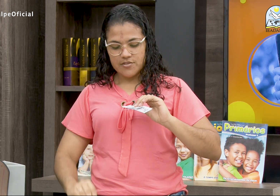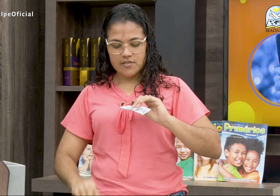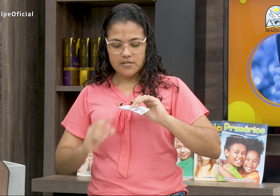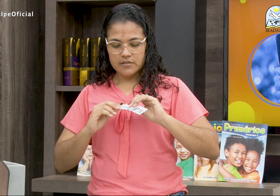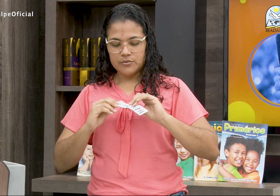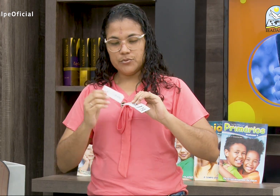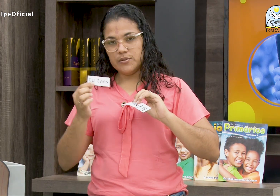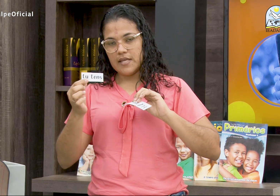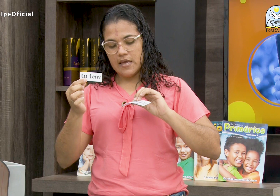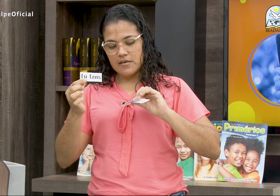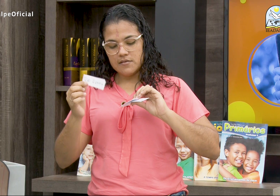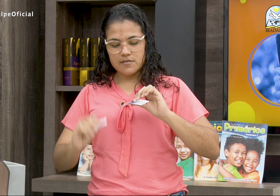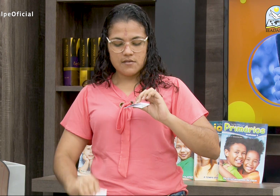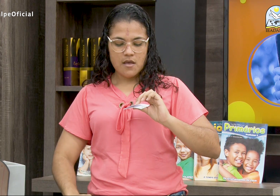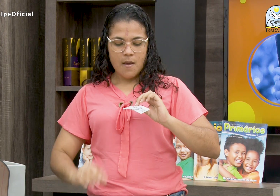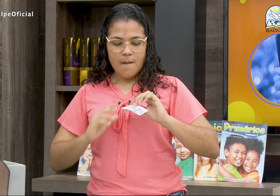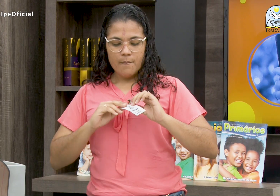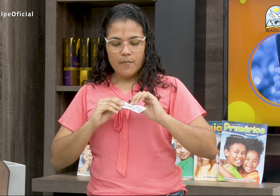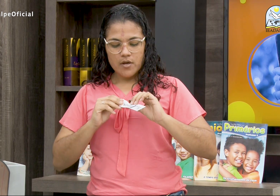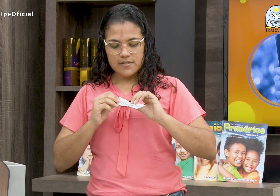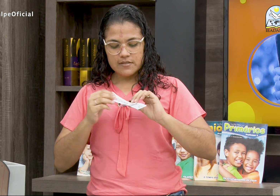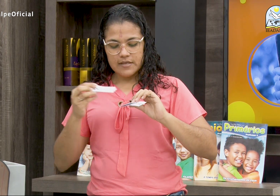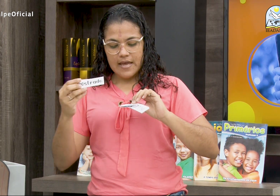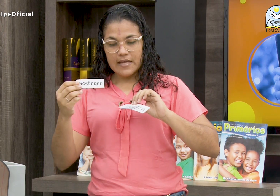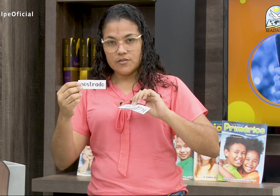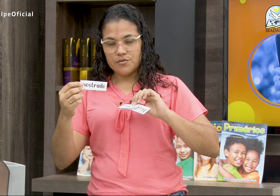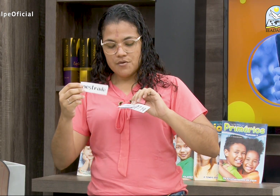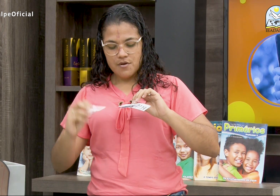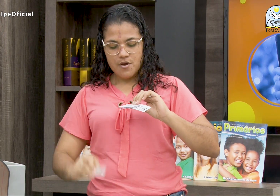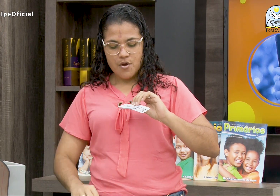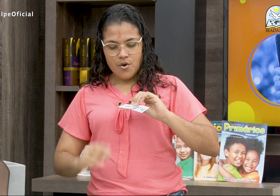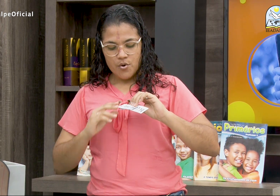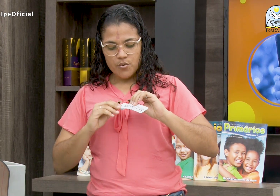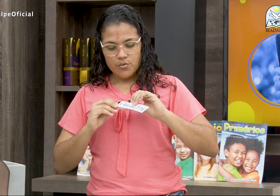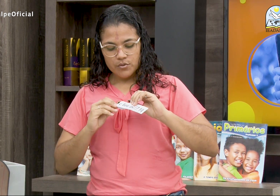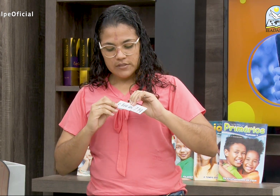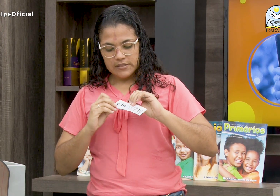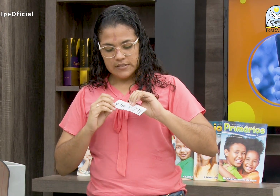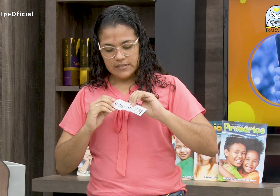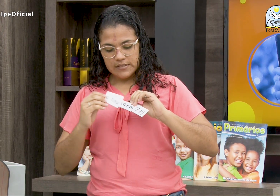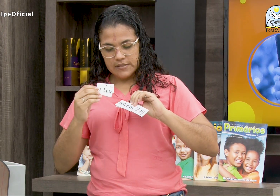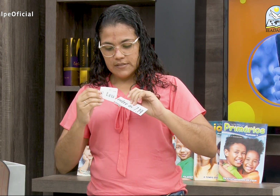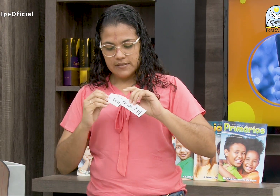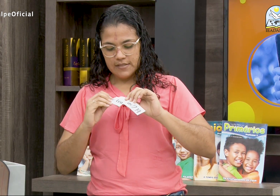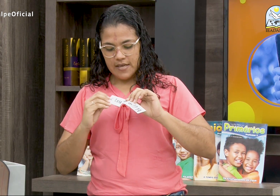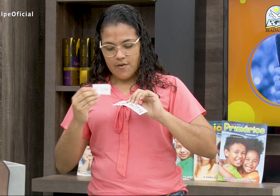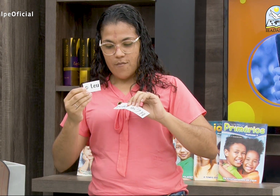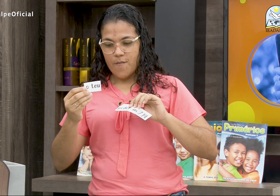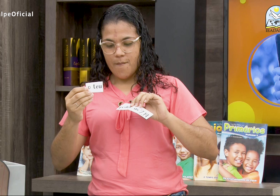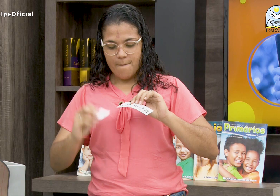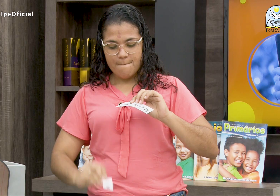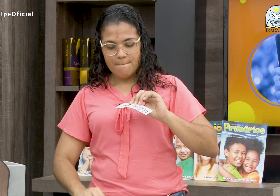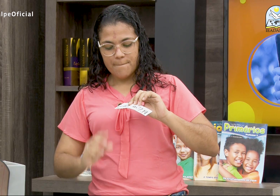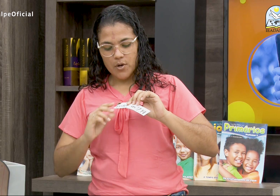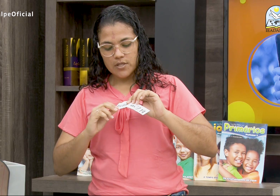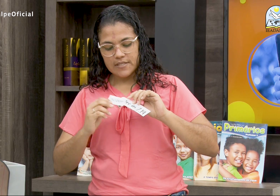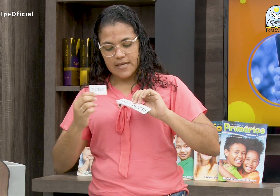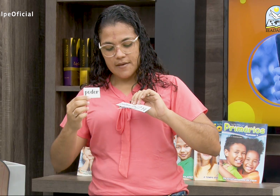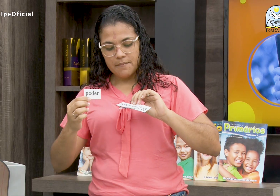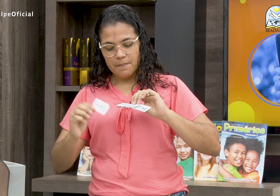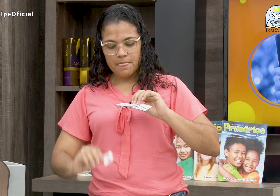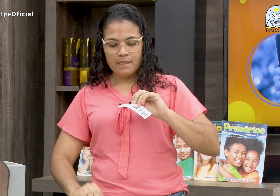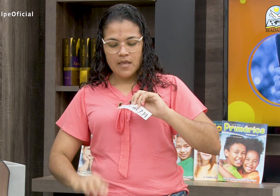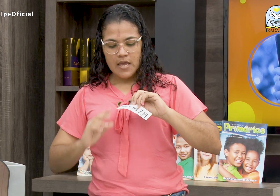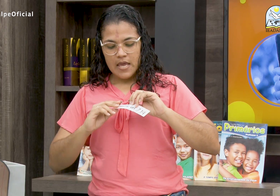milagres, tu tens mostrado o teu